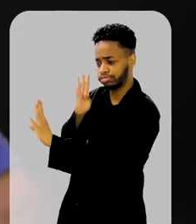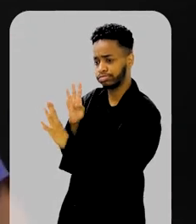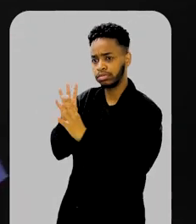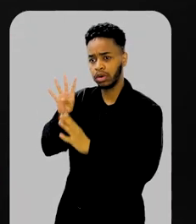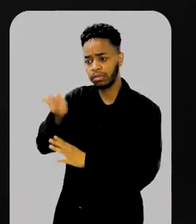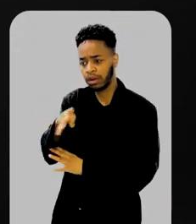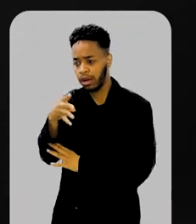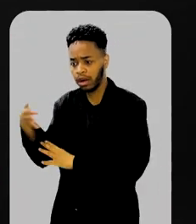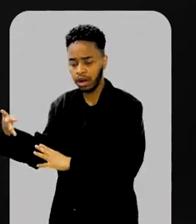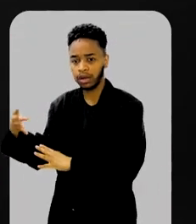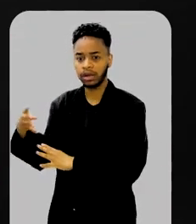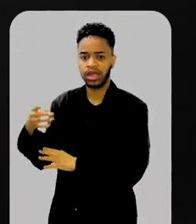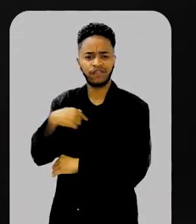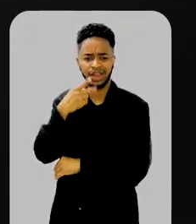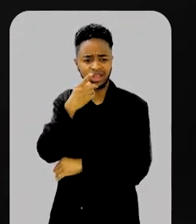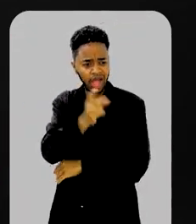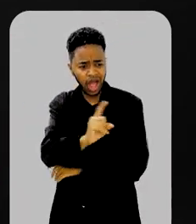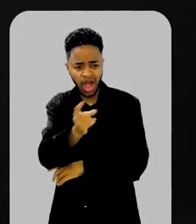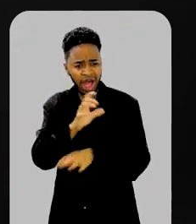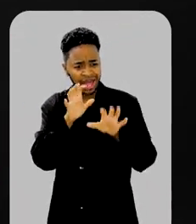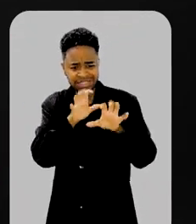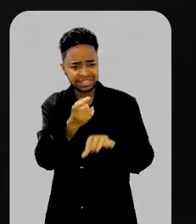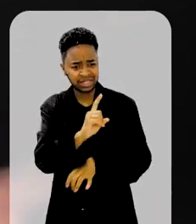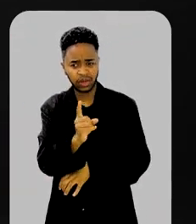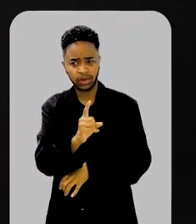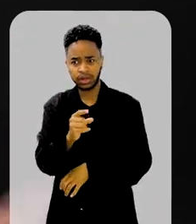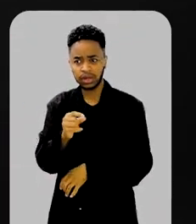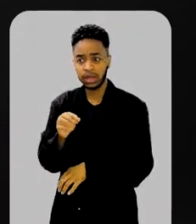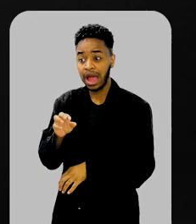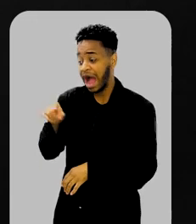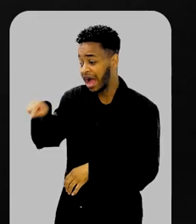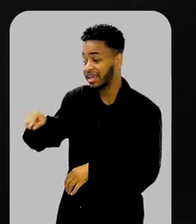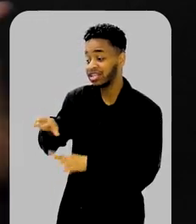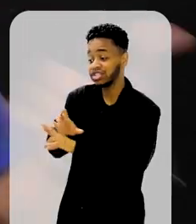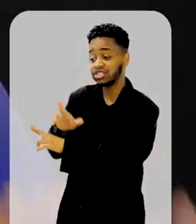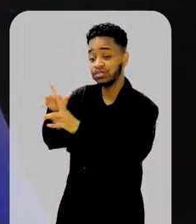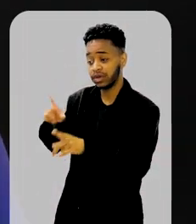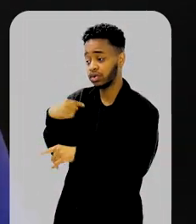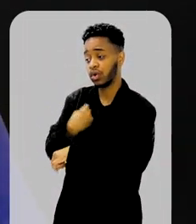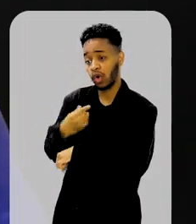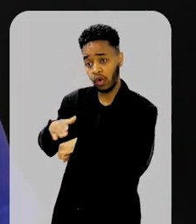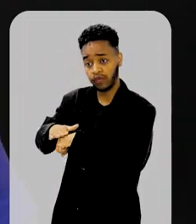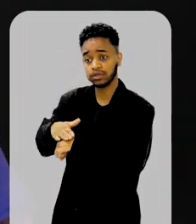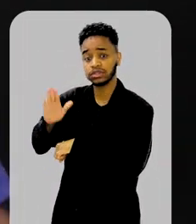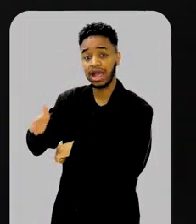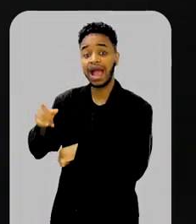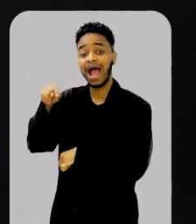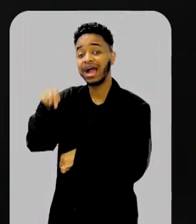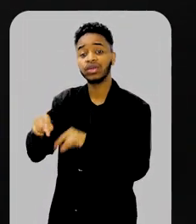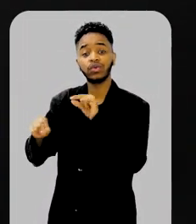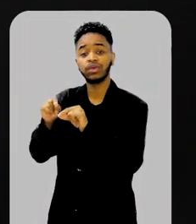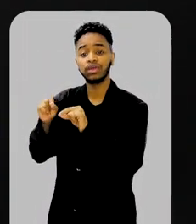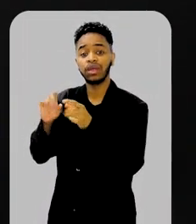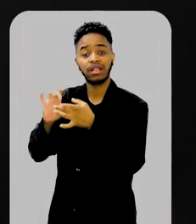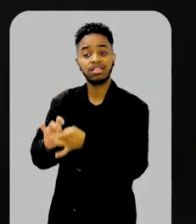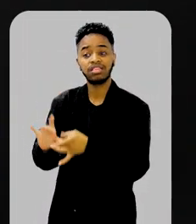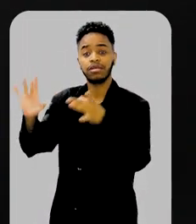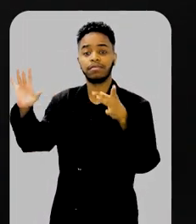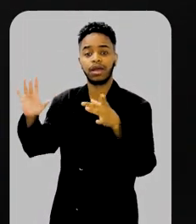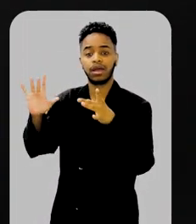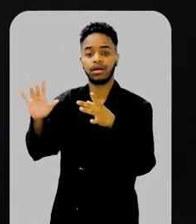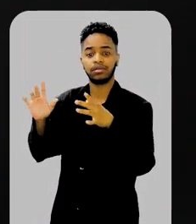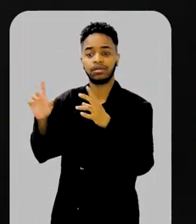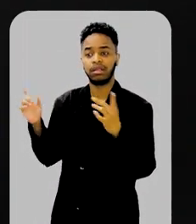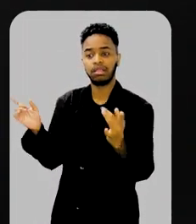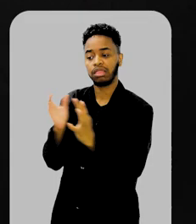linhas e colunas todo mundo ordenado eu falei pelo amor de Deus não é isso mas não é isso falei não é isso aqui a natureza é outra a gente conversou aqui é uma natureza de soltar o